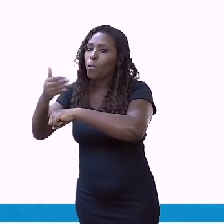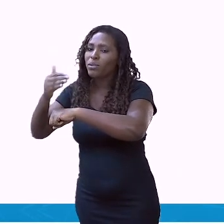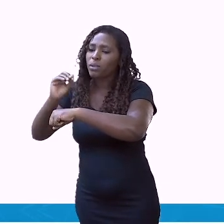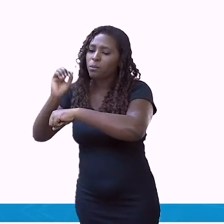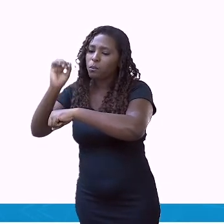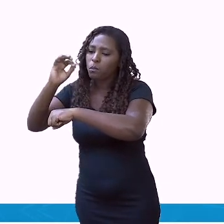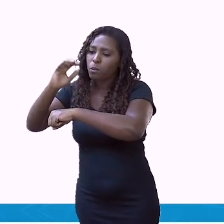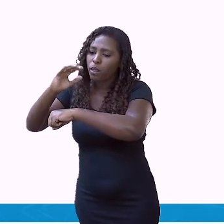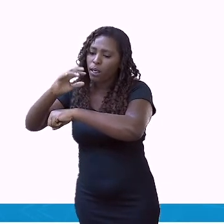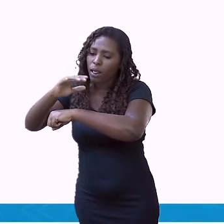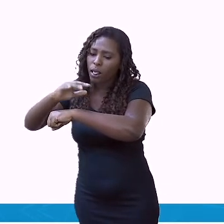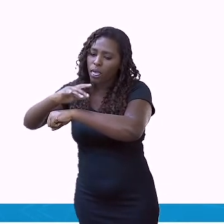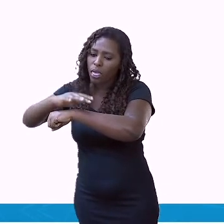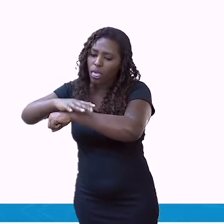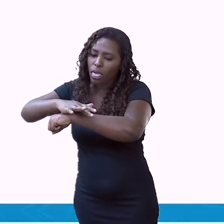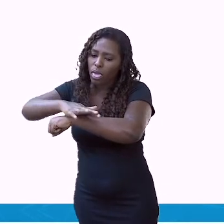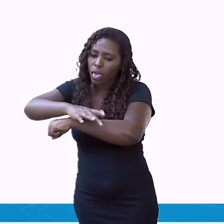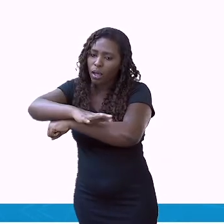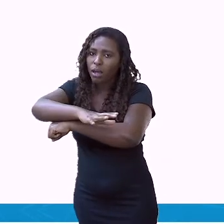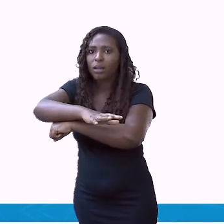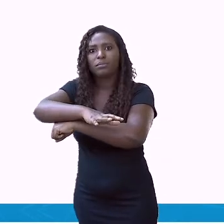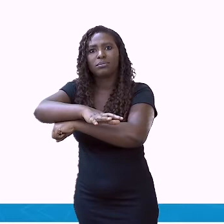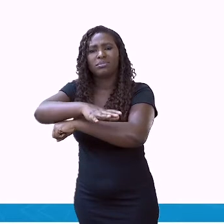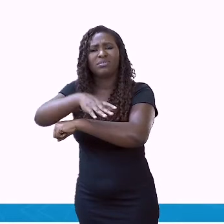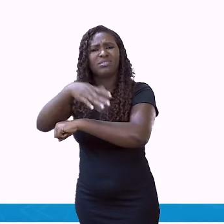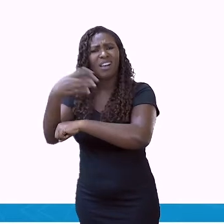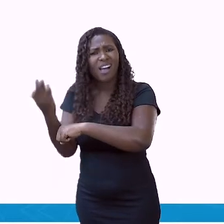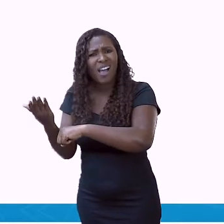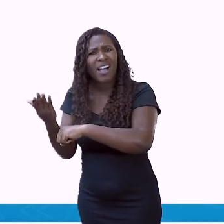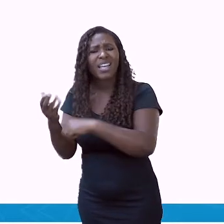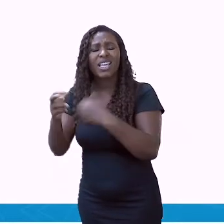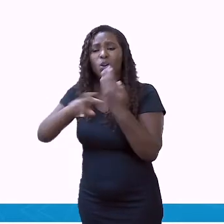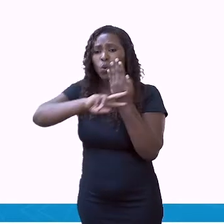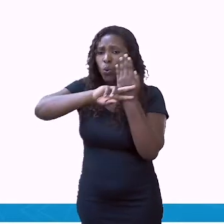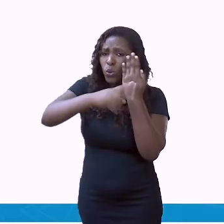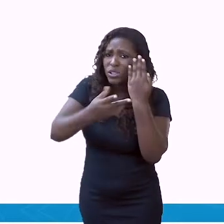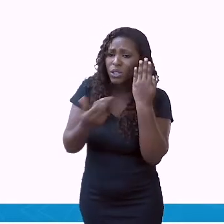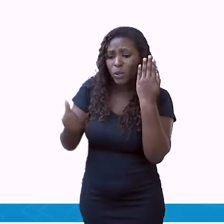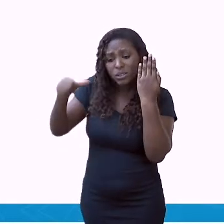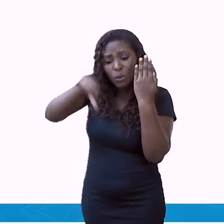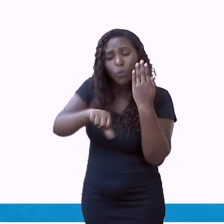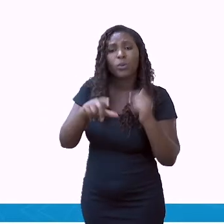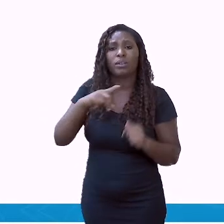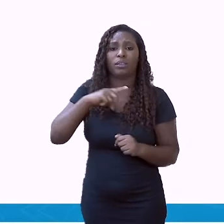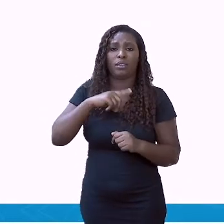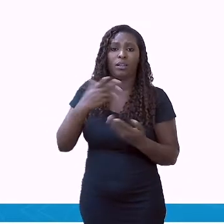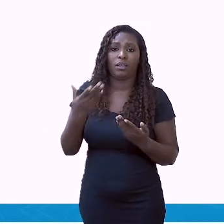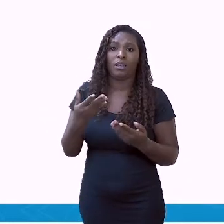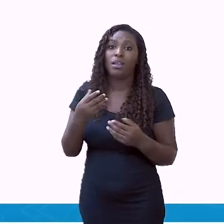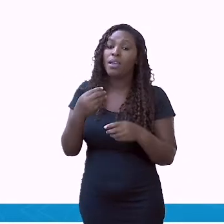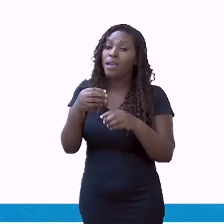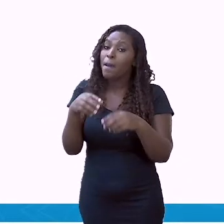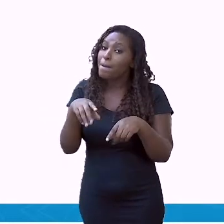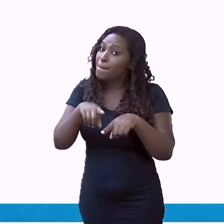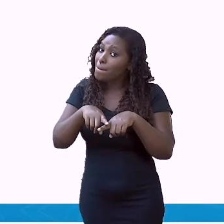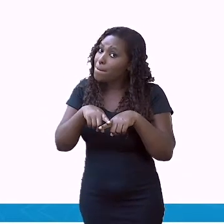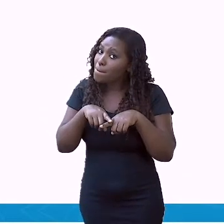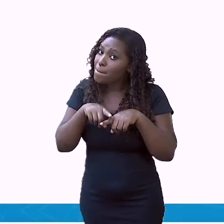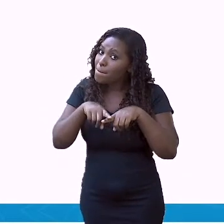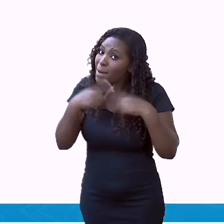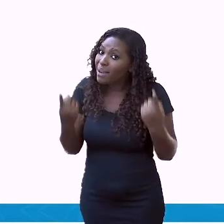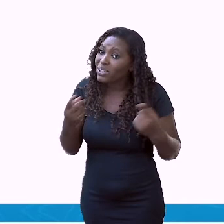resultado direto do consumo que é cada vez mais desenfreado. Então,